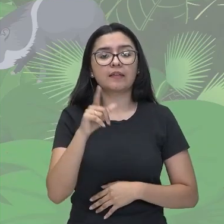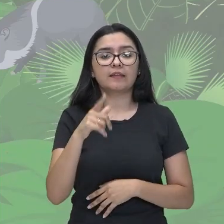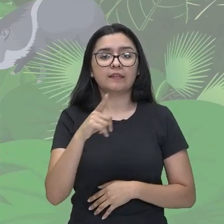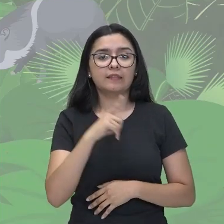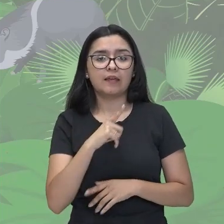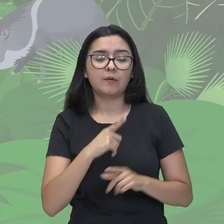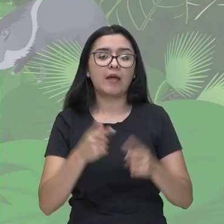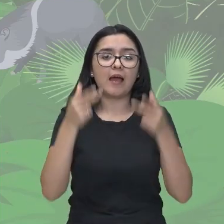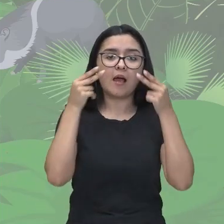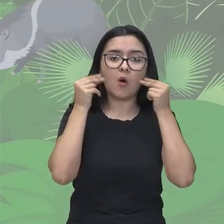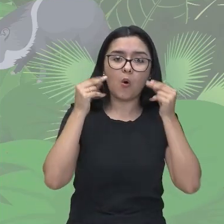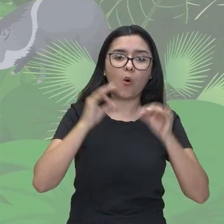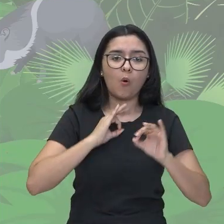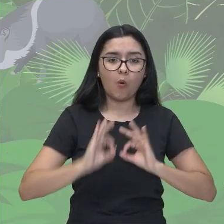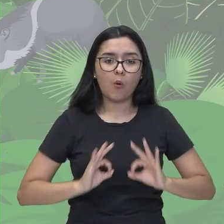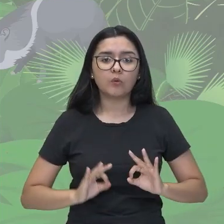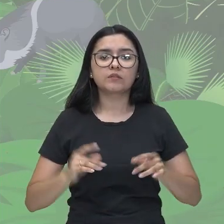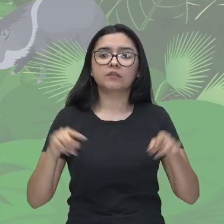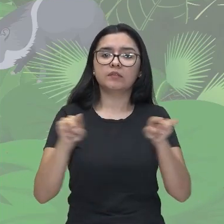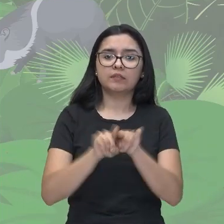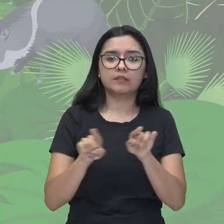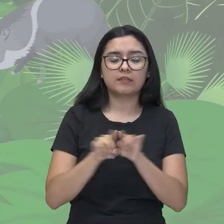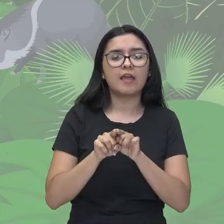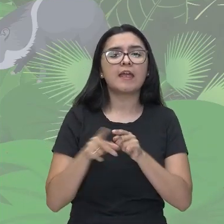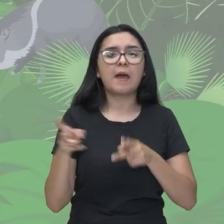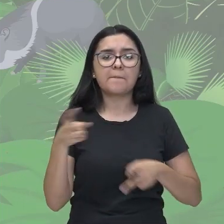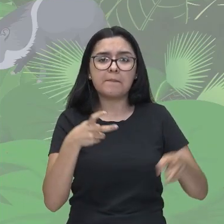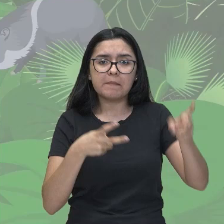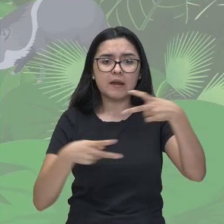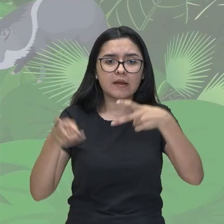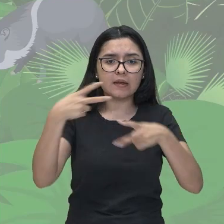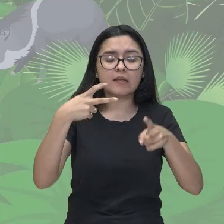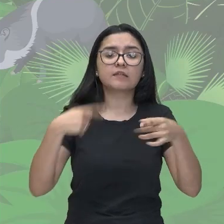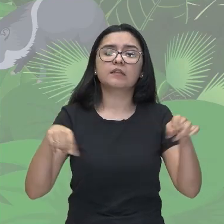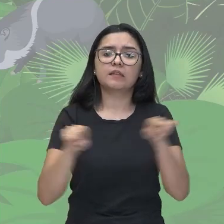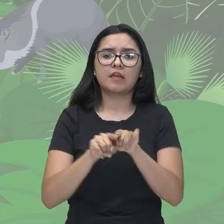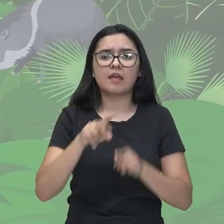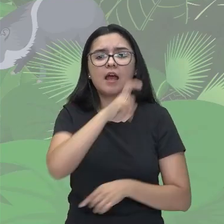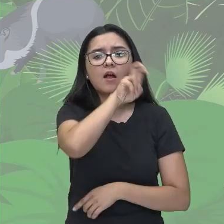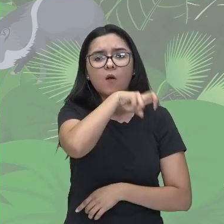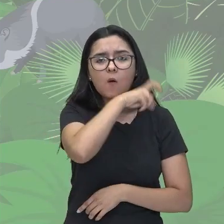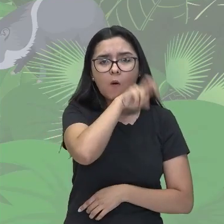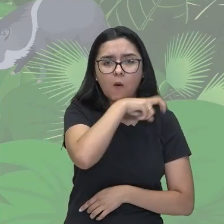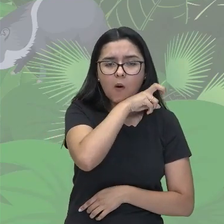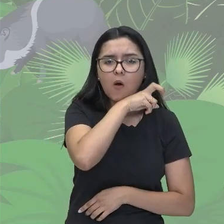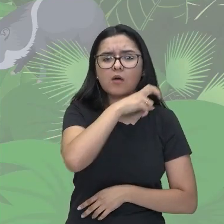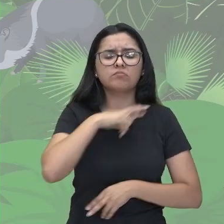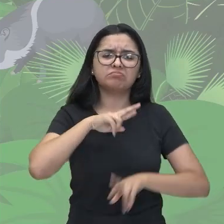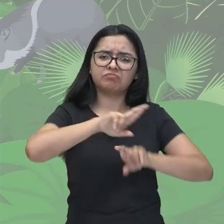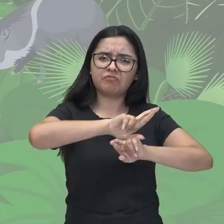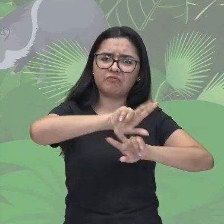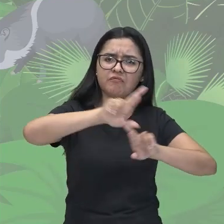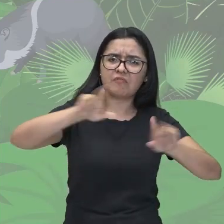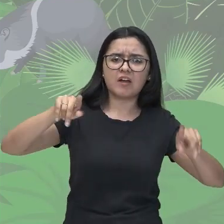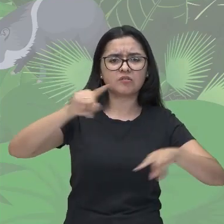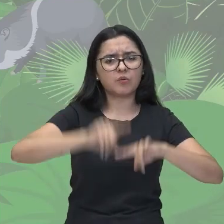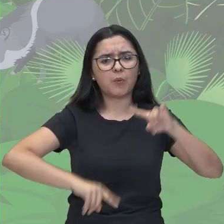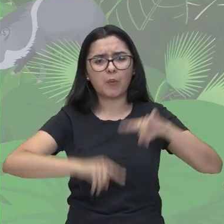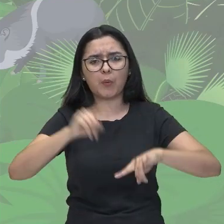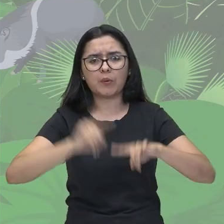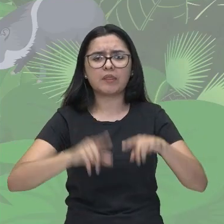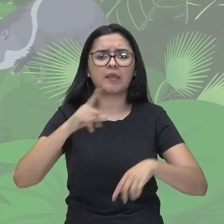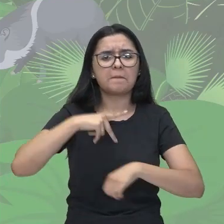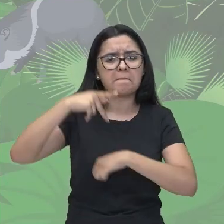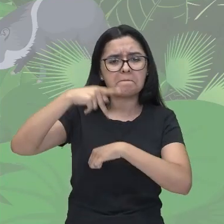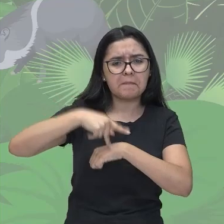né, nós temos aqui a preguiça, ali nós temos ali a cobra. Então nós estamos rodeados de objetos, de coisas, aqui tem